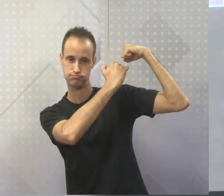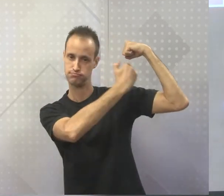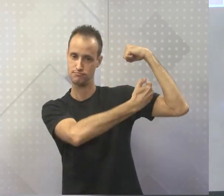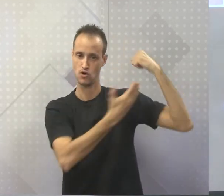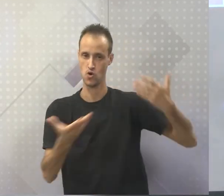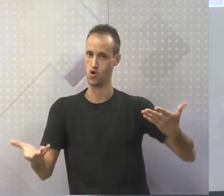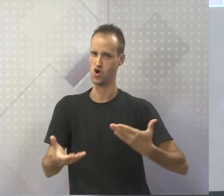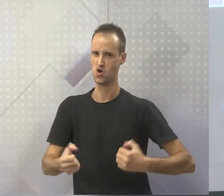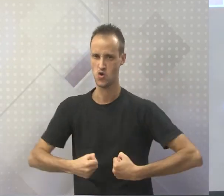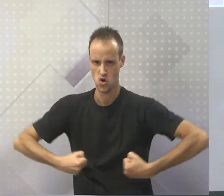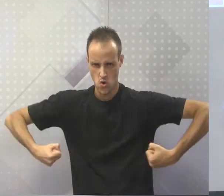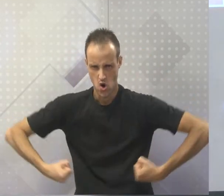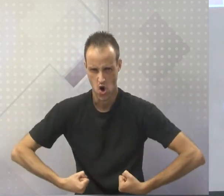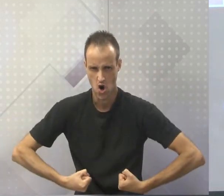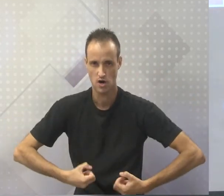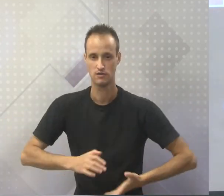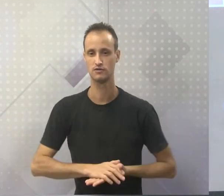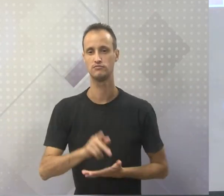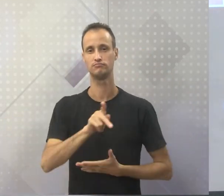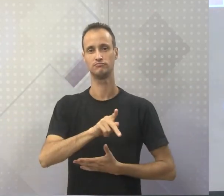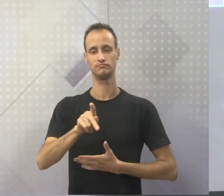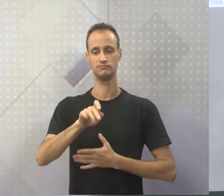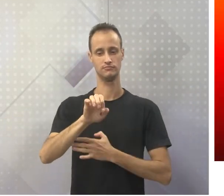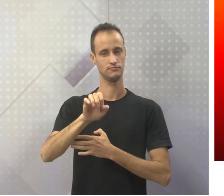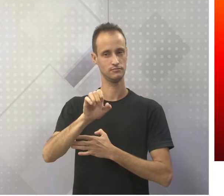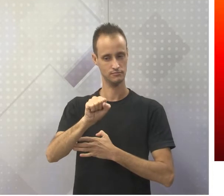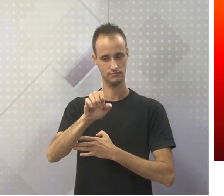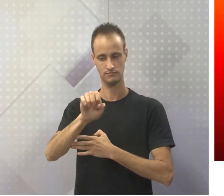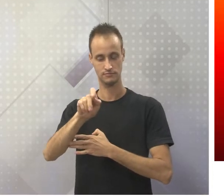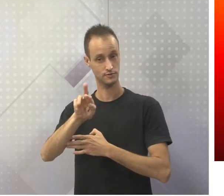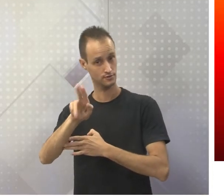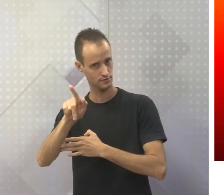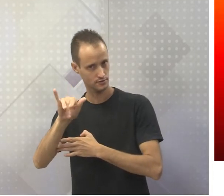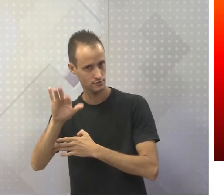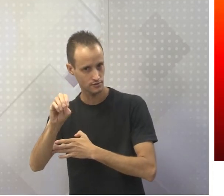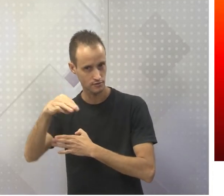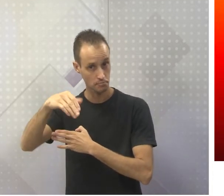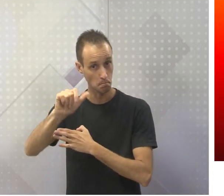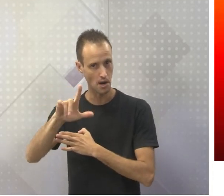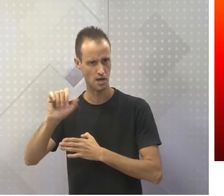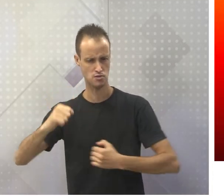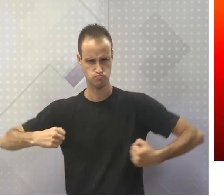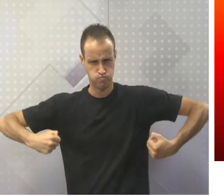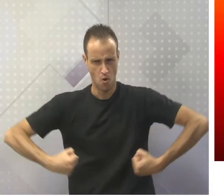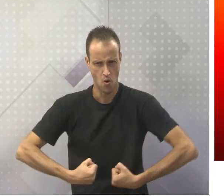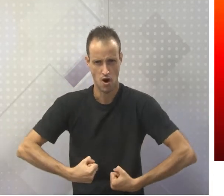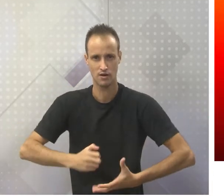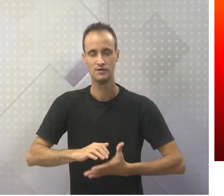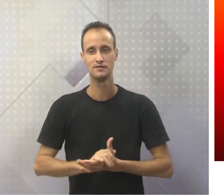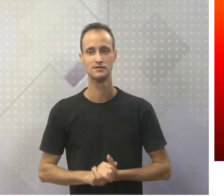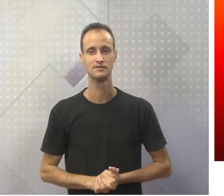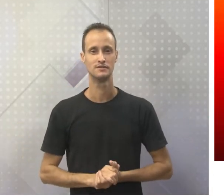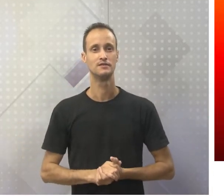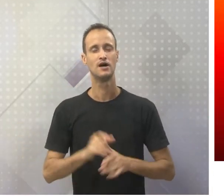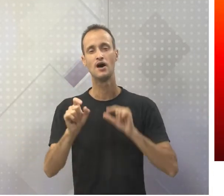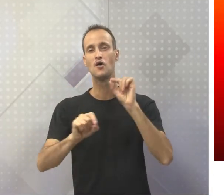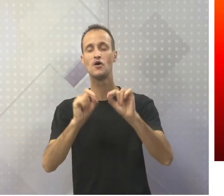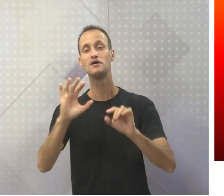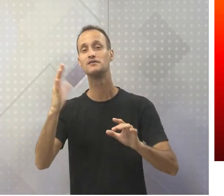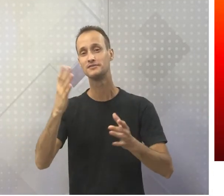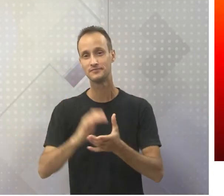o Hulk, Sérgio Mala, o verdadeiro Hulk. Então, veja só, agora, o que é que acontece?